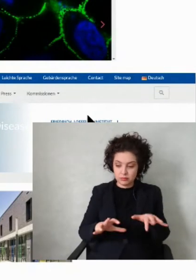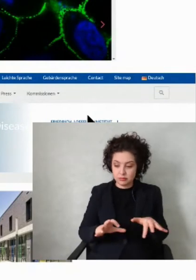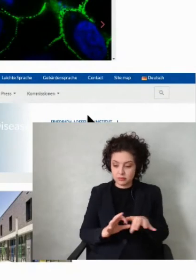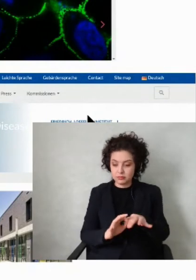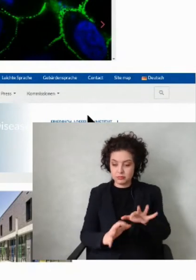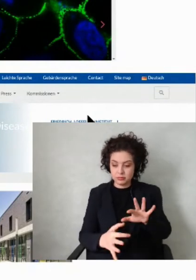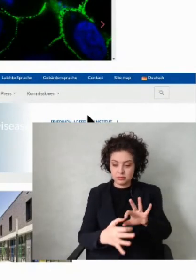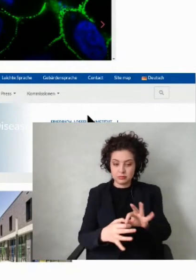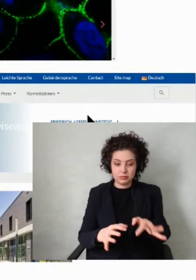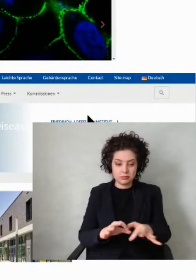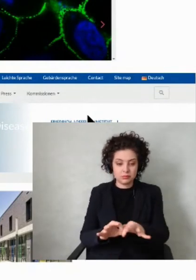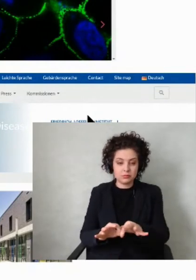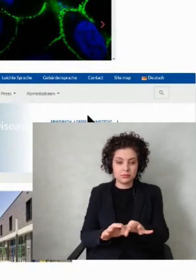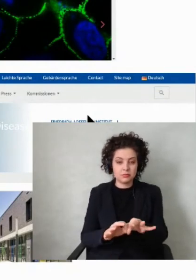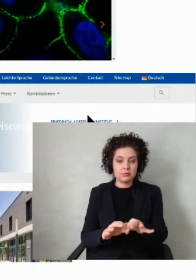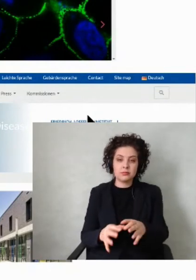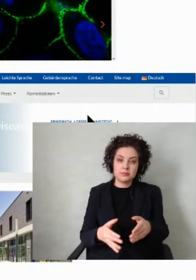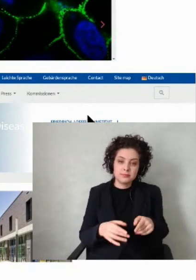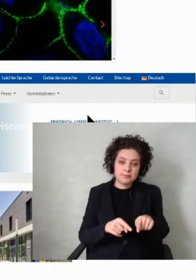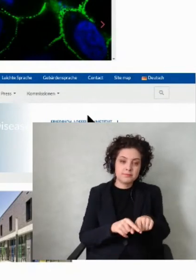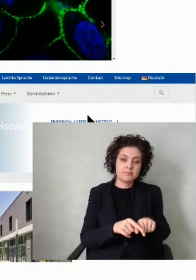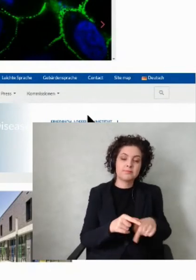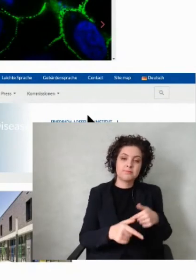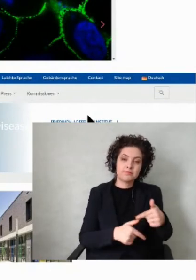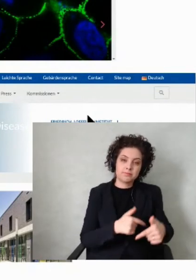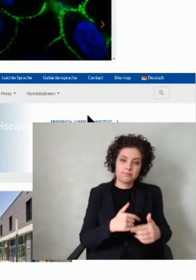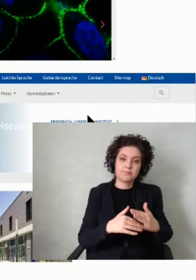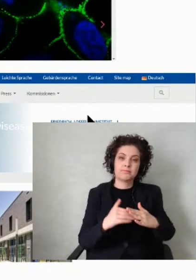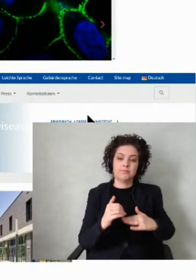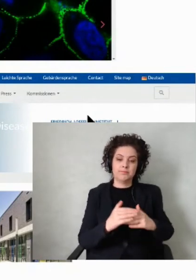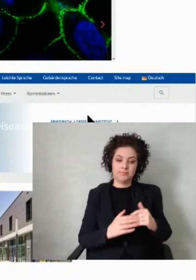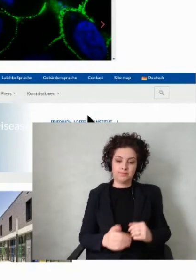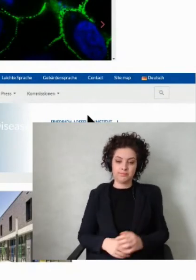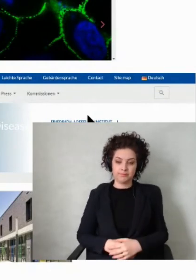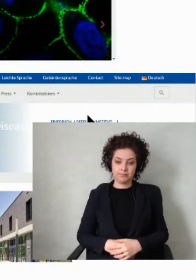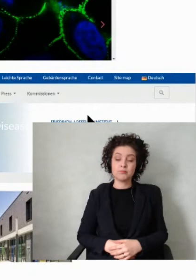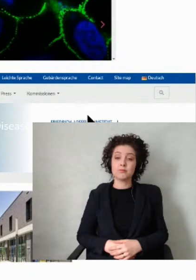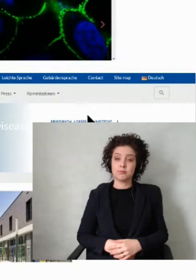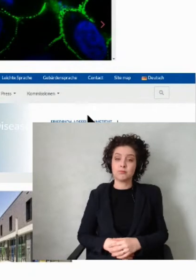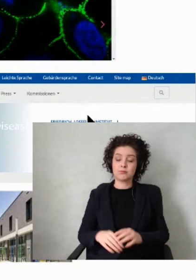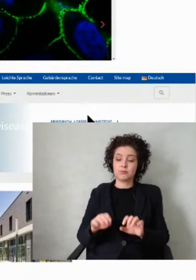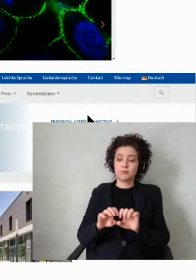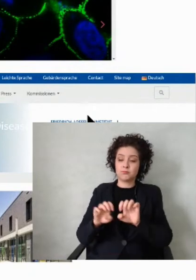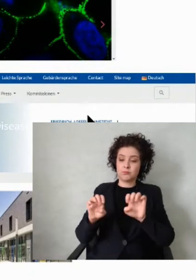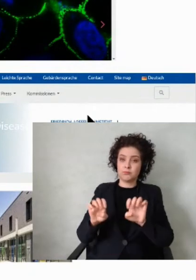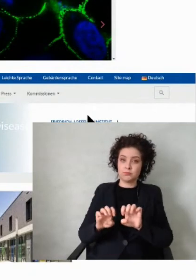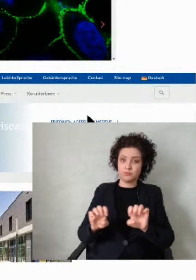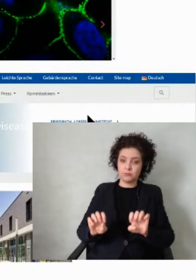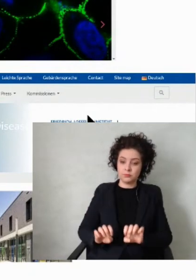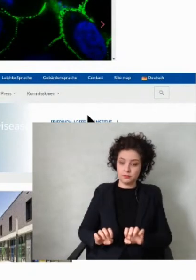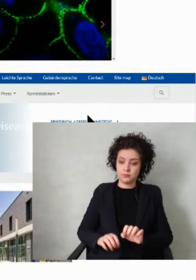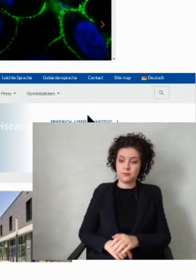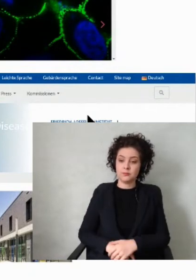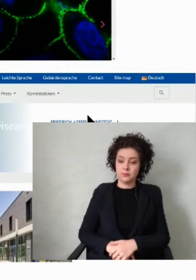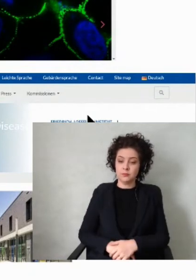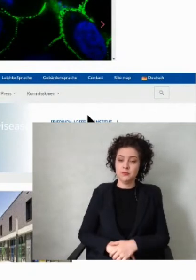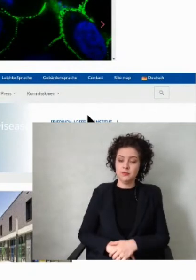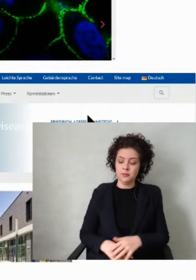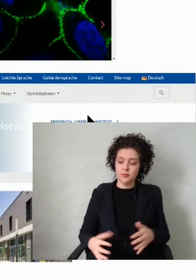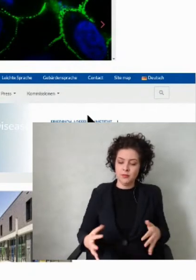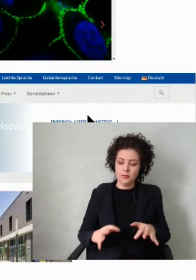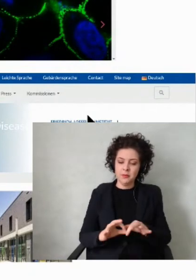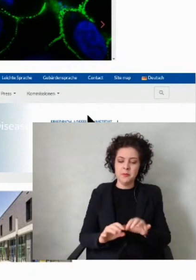diferentes áreas geográficas. Então, são estruturas que colocam junto profissionais